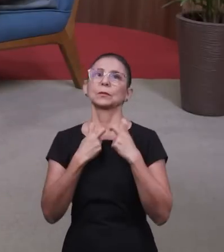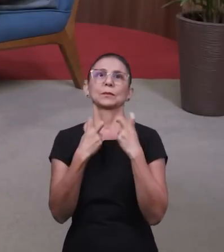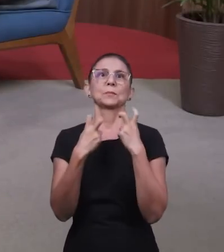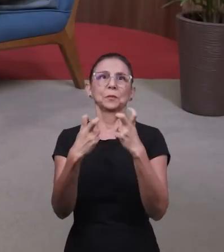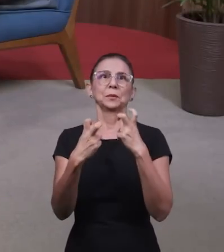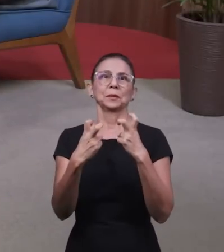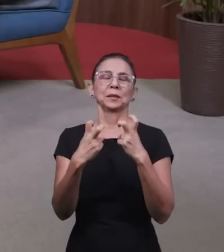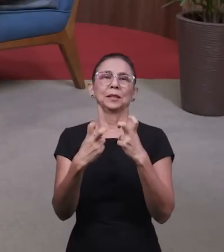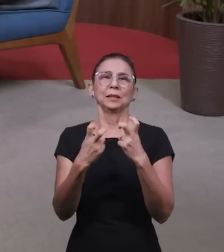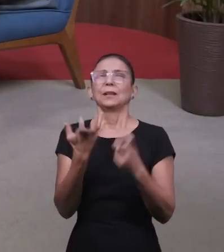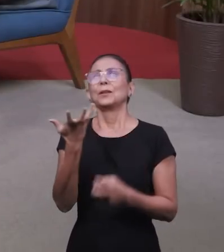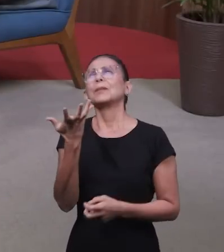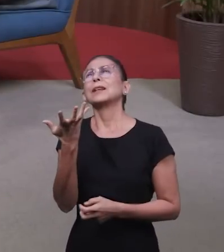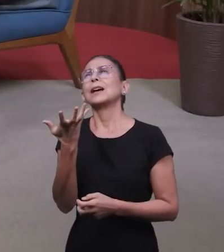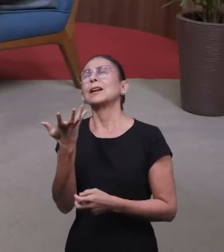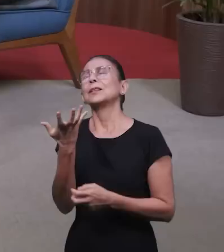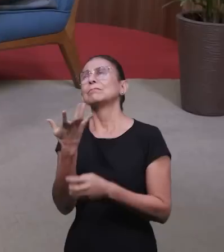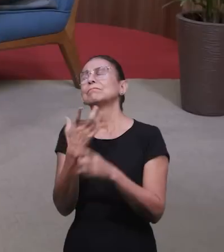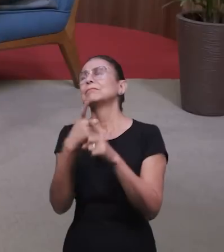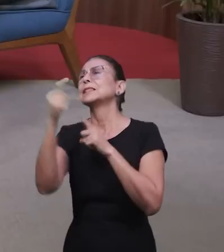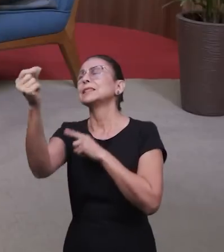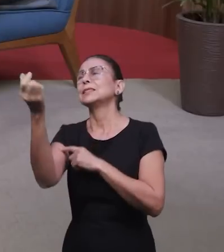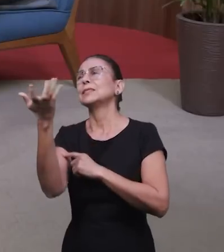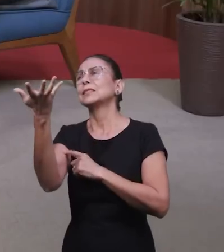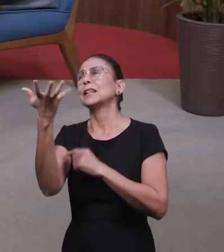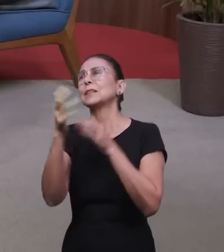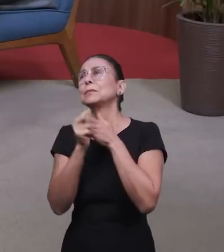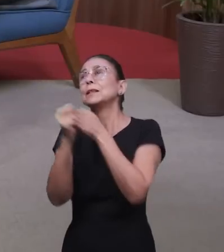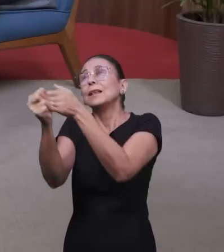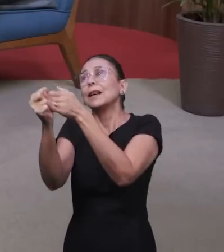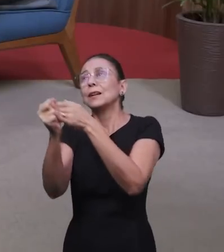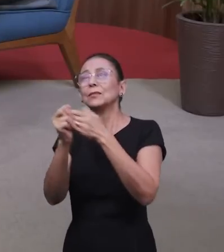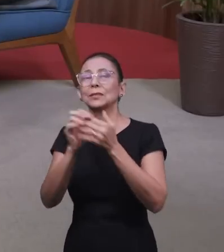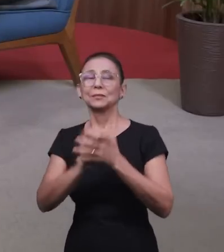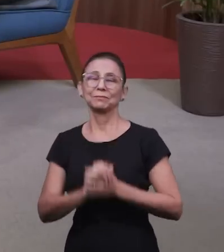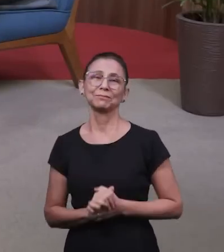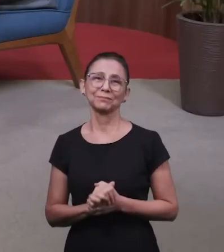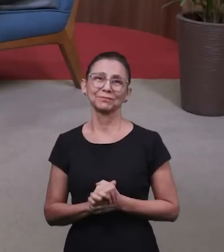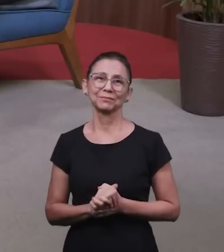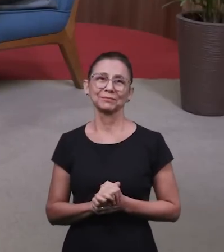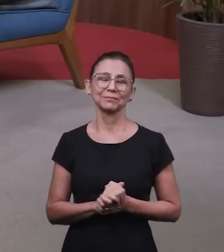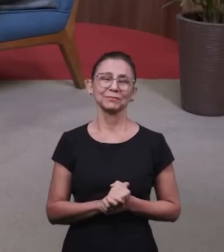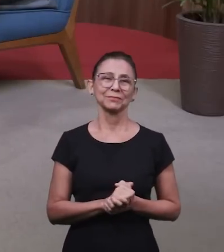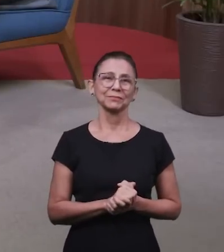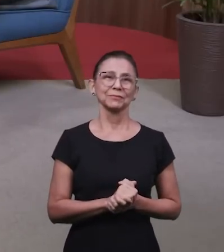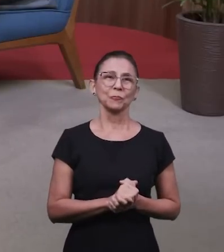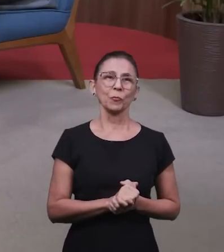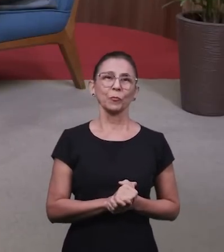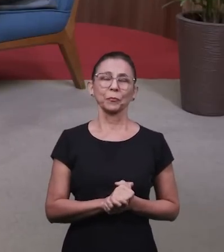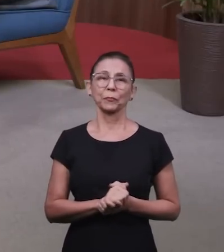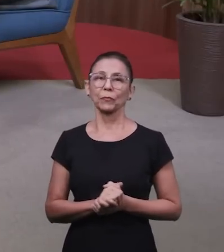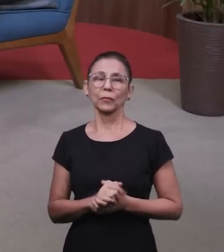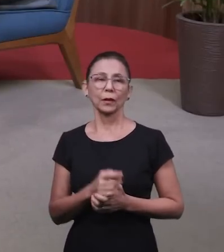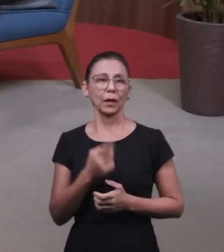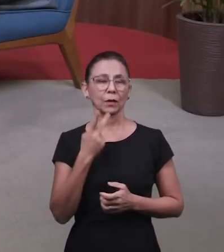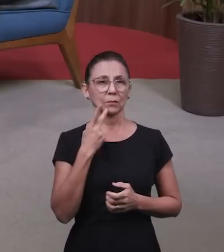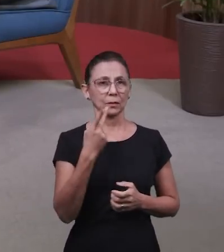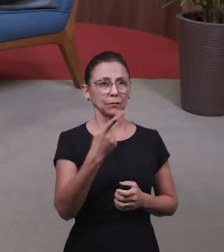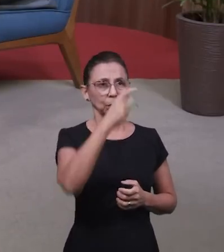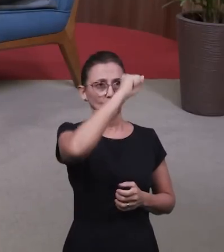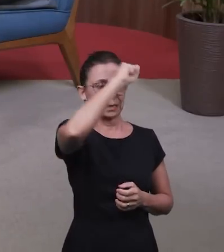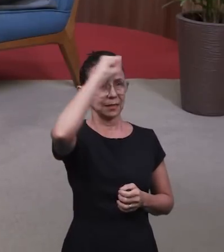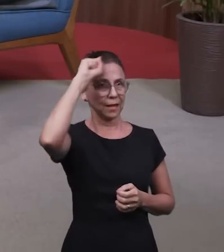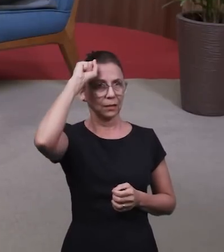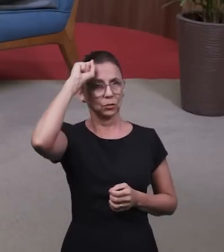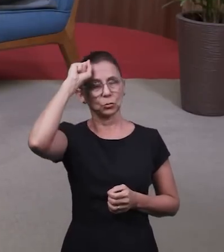dele, leva-me, né? Eu quero ir, quero estar contigo, né? É o amor da igreja, né? Amém. E tudo isso que você falou,